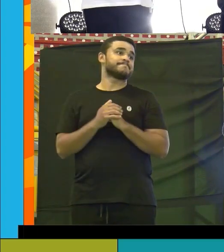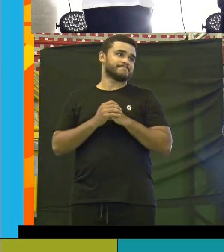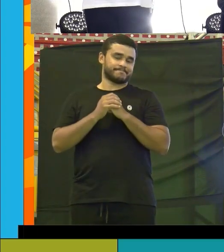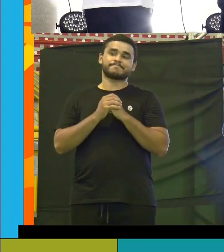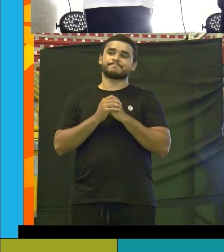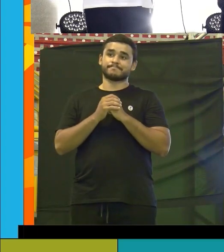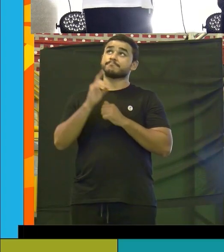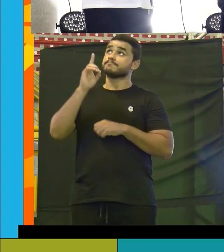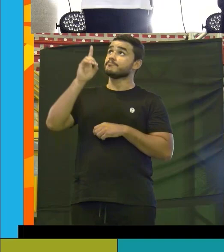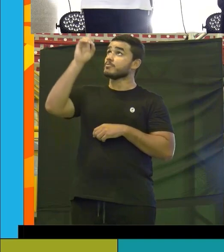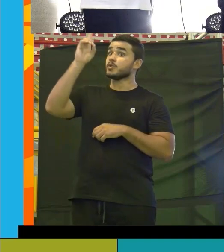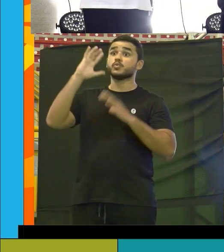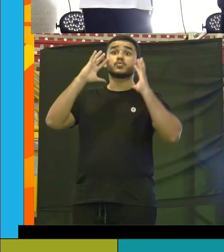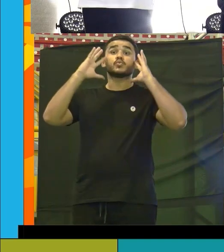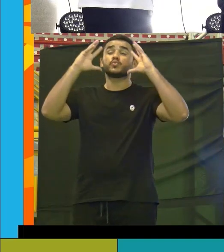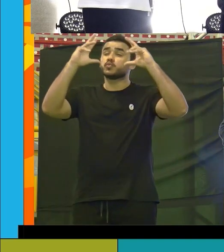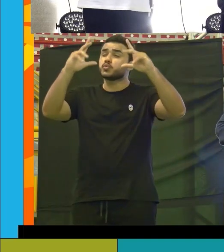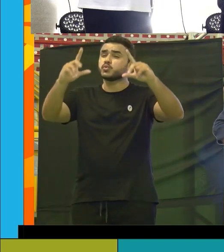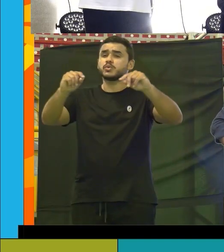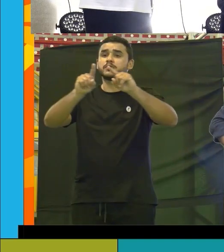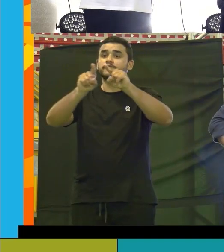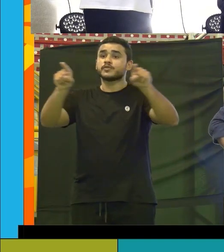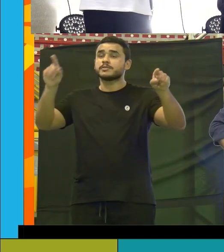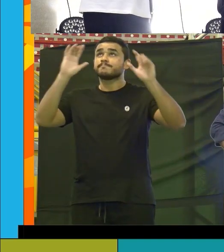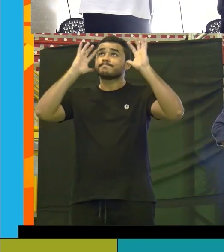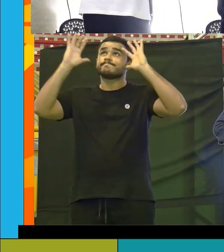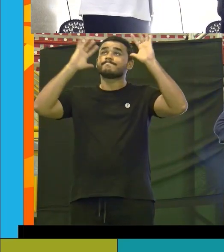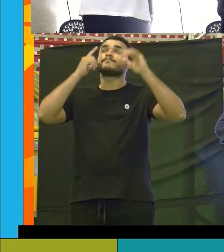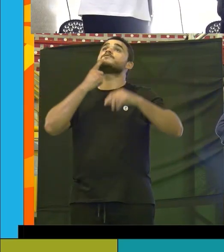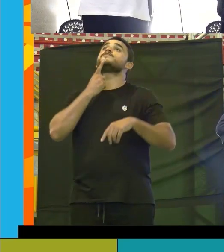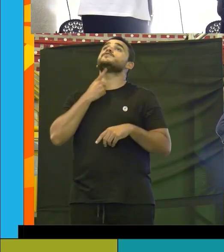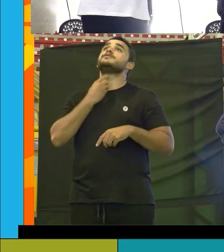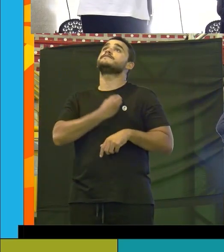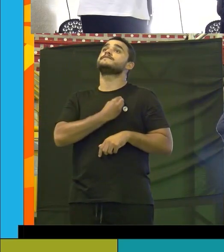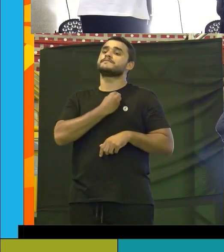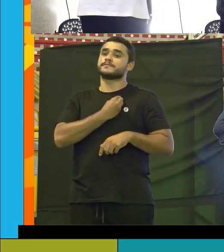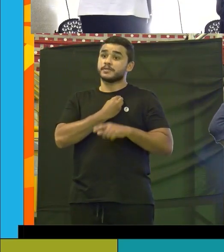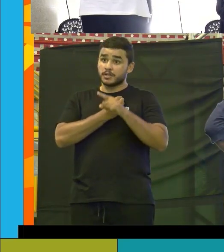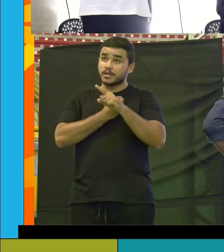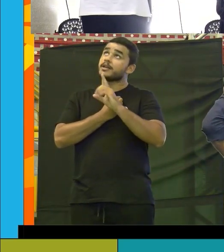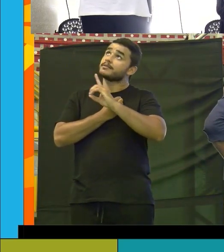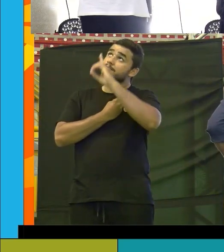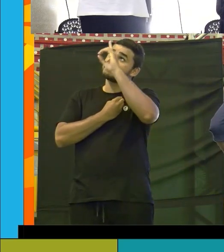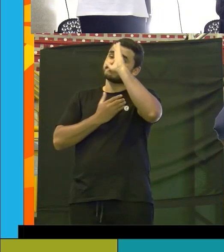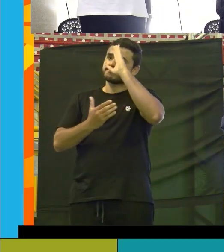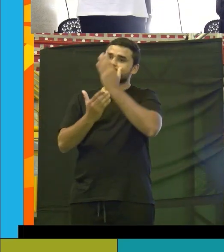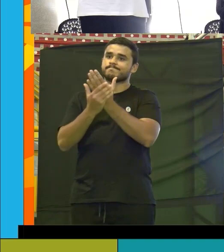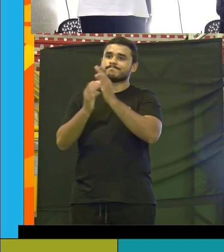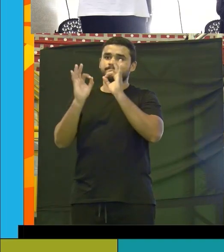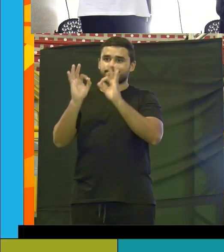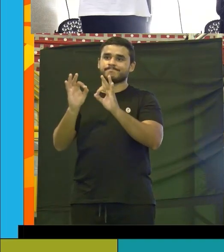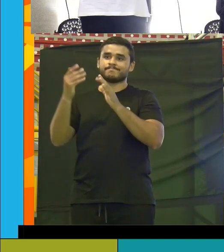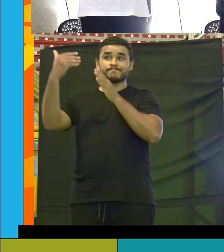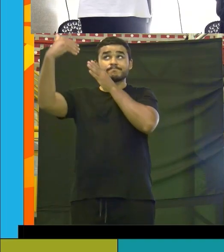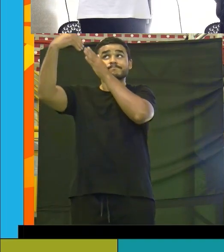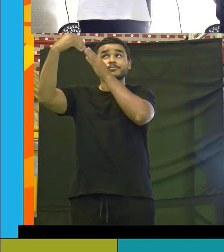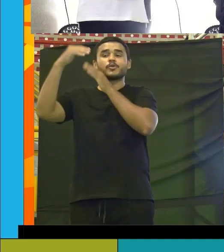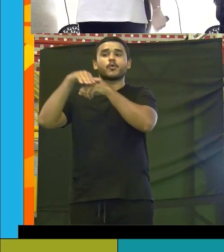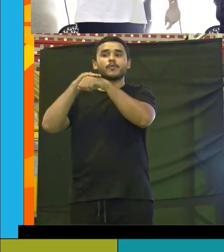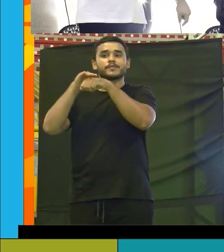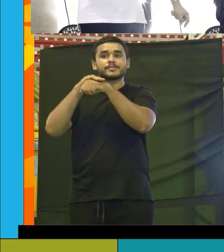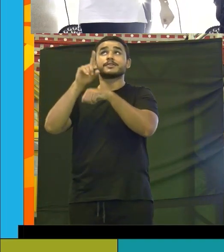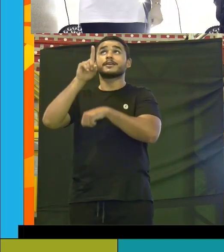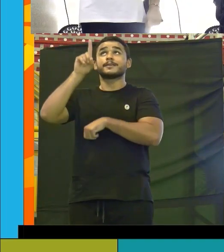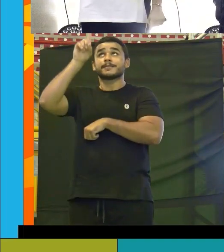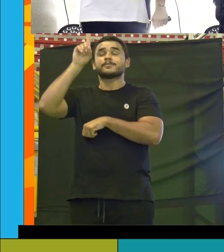sim e amém para todos os sonhos e todos os desejos que você tem guardado no seu coração e que só você e Ele sabe, tá bom? Que seja